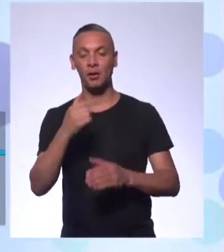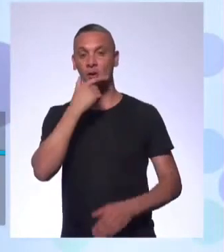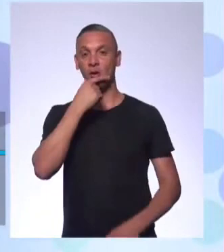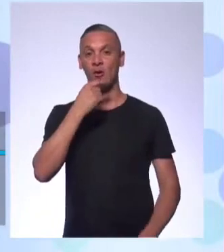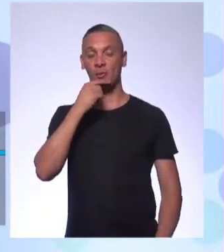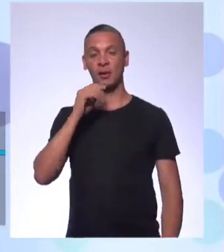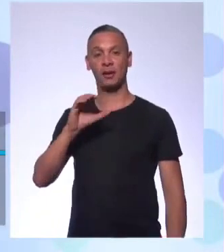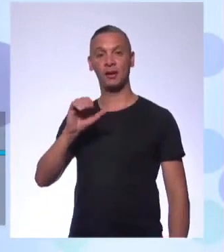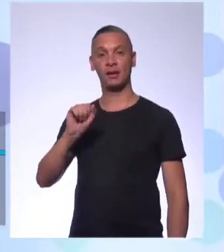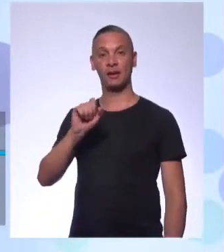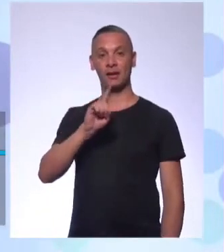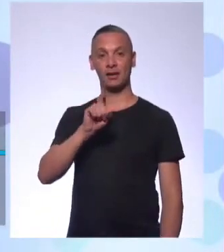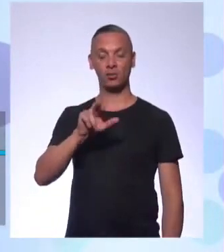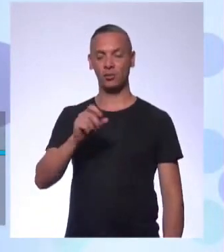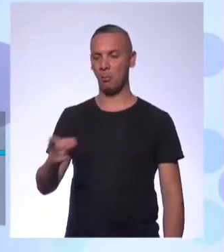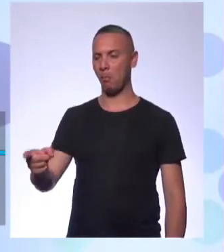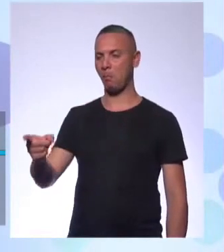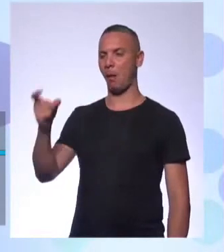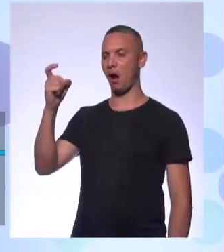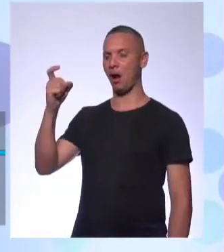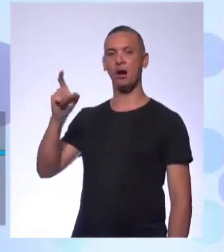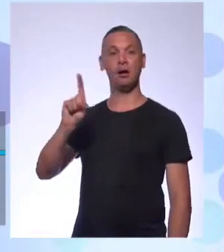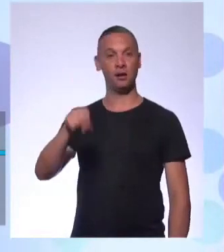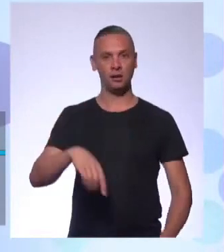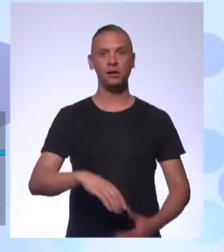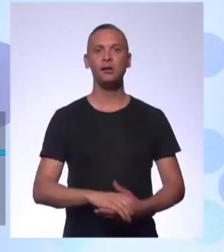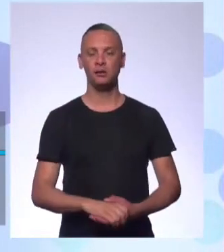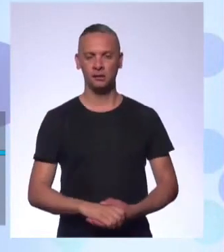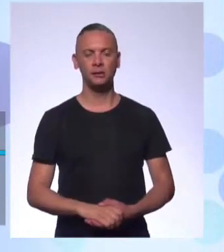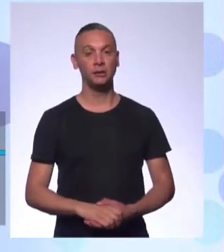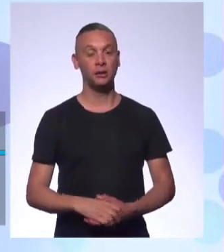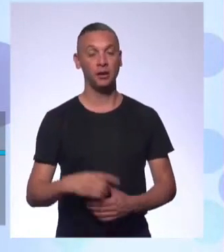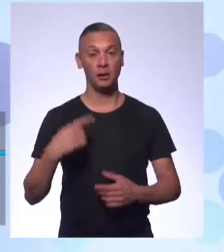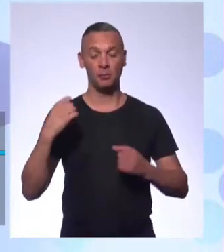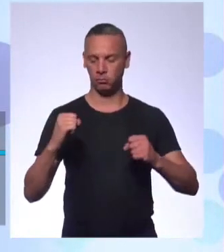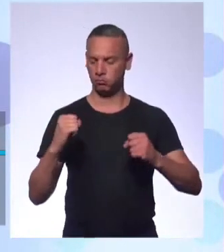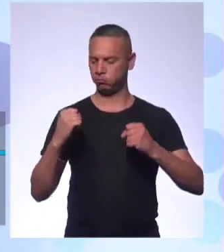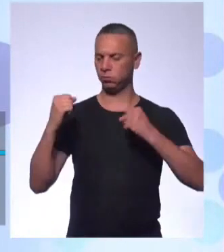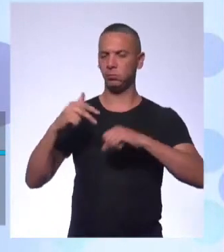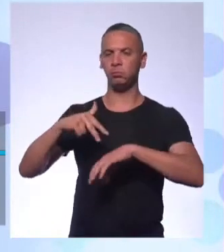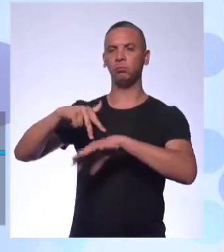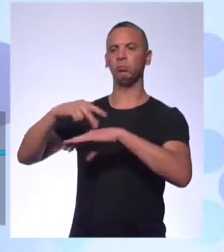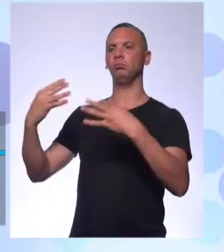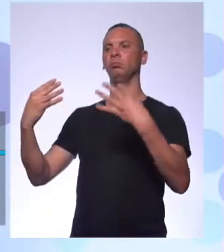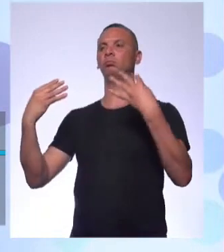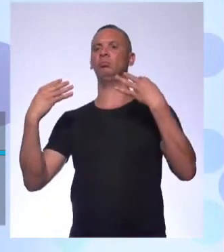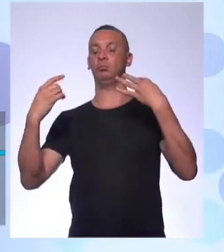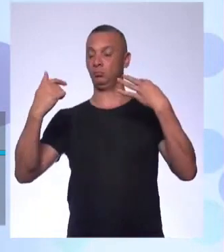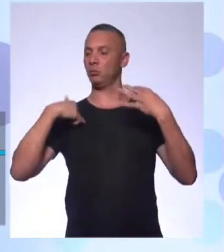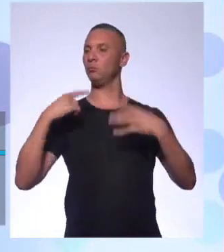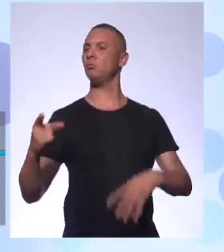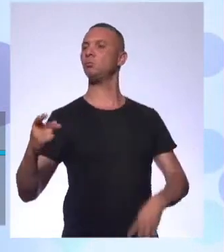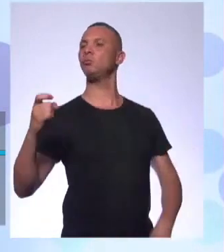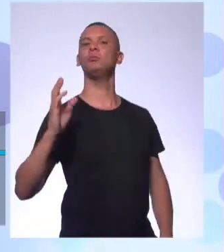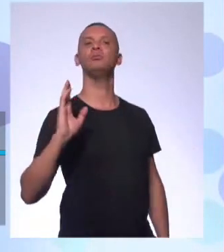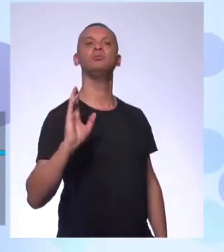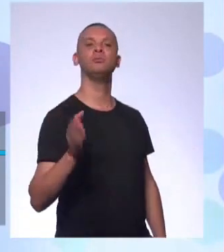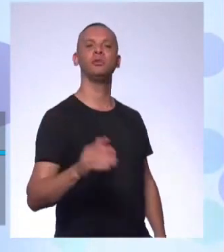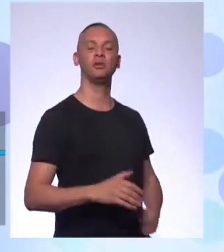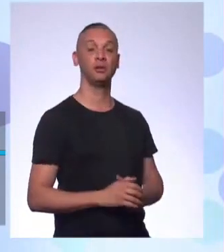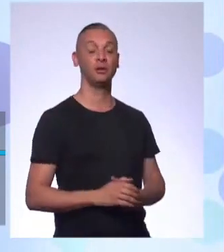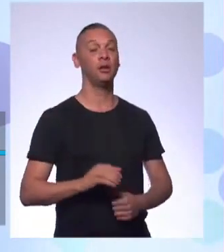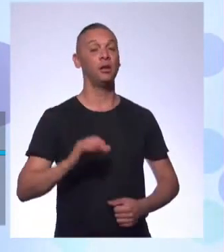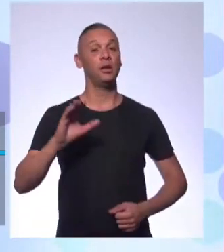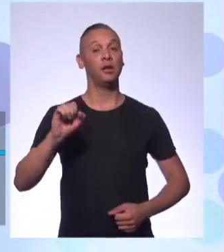de um assassino, um tremendo de um assassino. E ele diz, para ter poder no Rio de Janeiro tem que ter Nossa. matado alguém. Mas notem, o Hildegard, o Cazuza, não tem